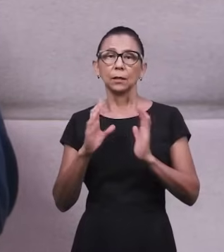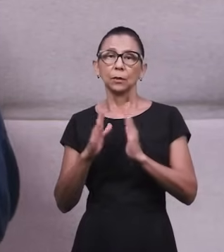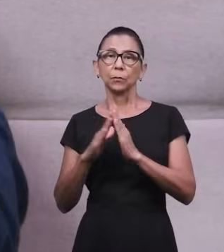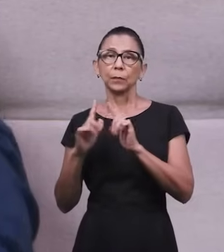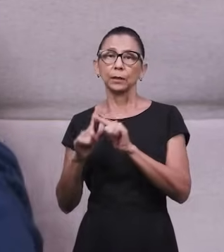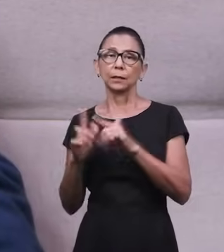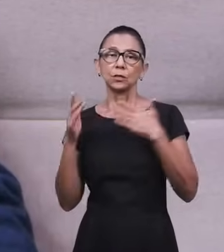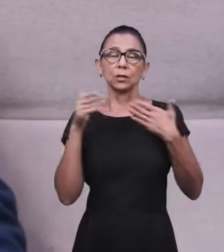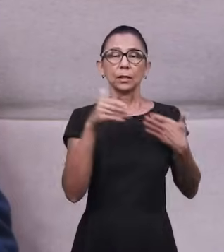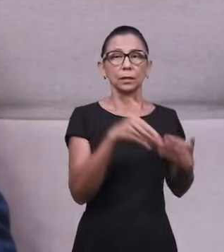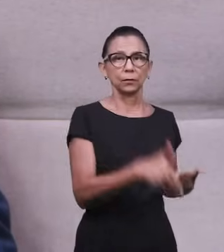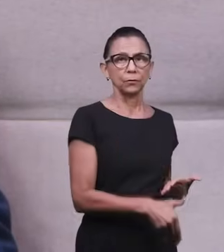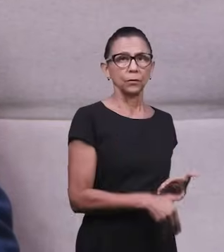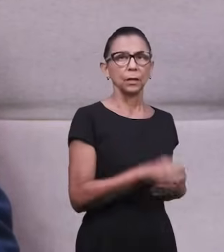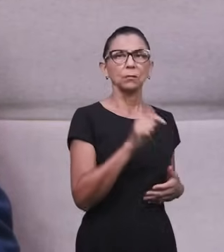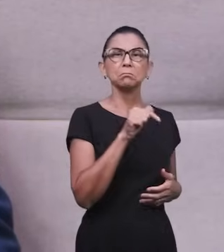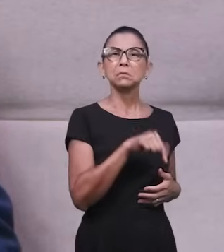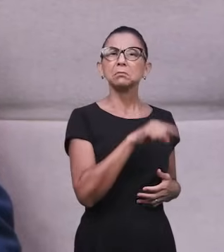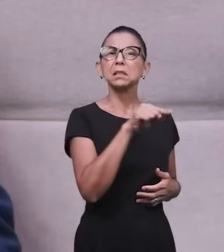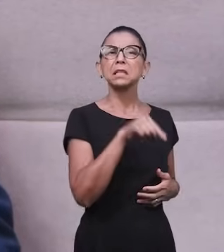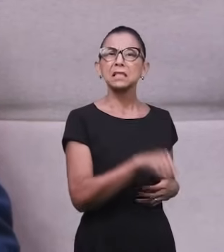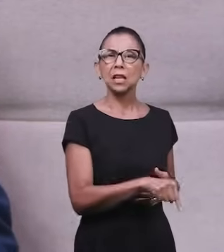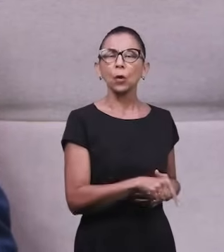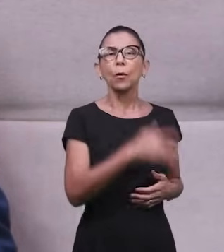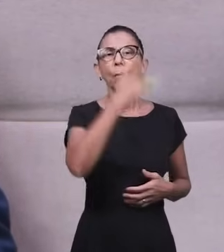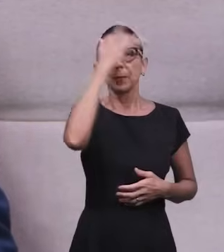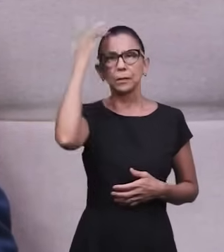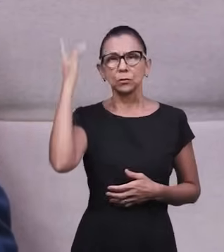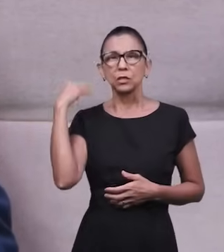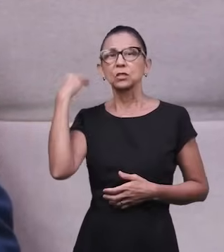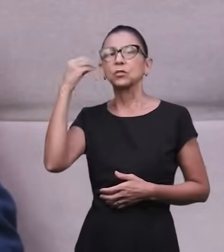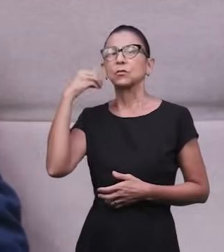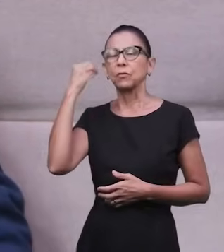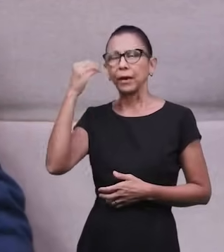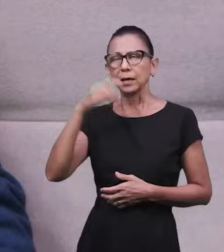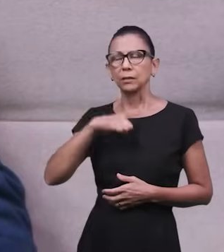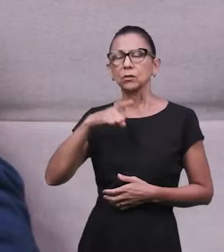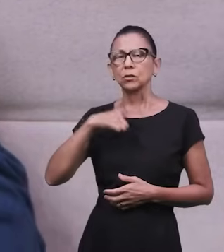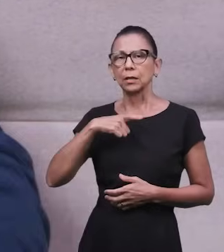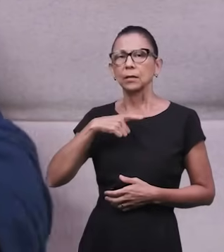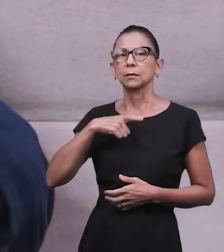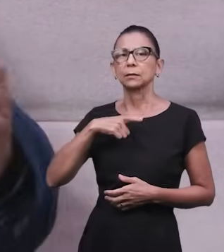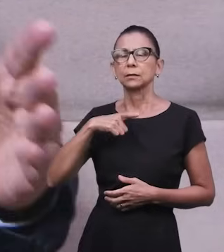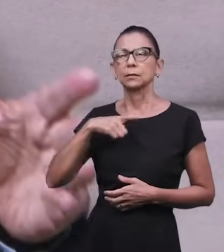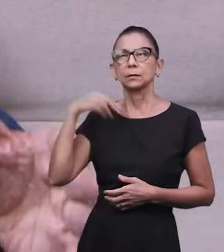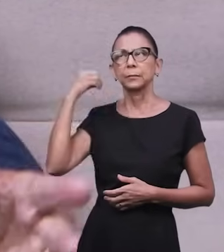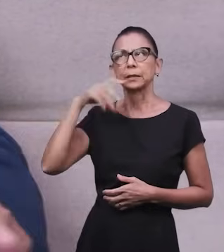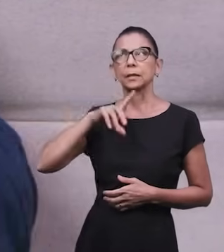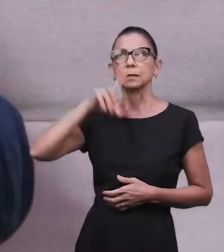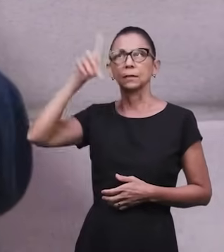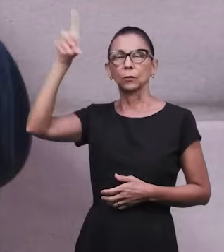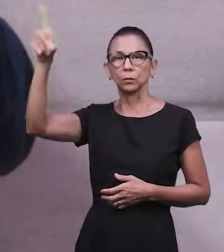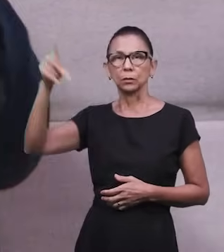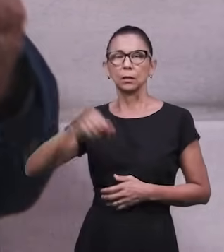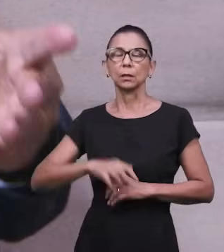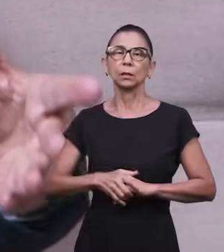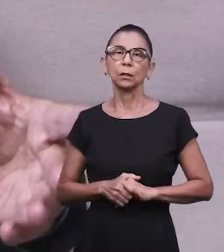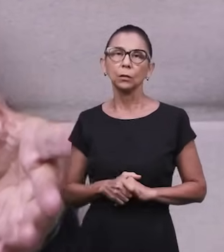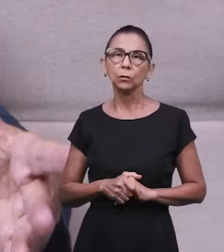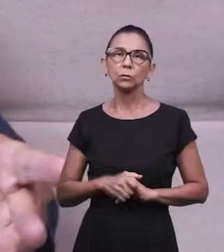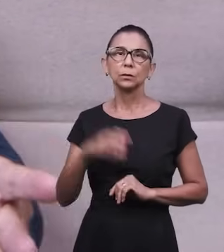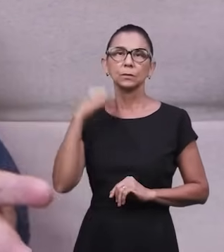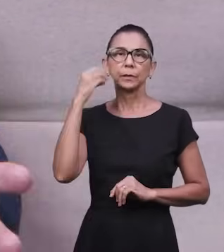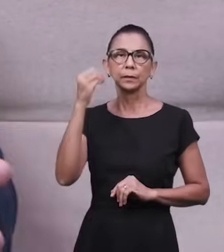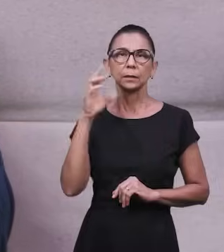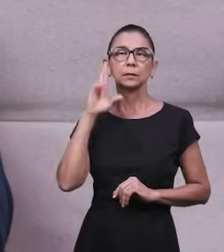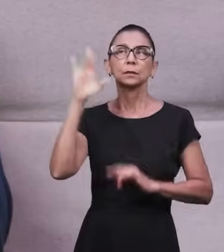Deus, conheceram o Senhor Jesus de uma certa forma, ou mais ou menos, viveram